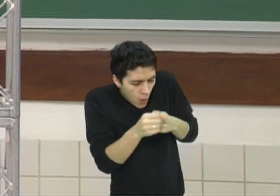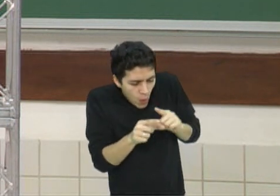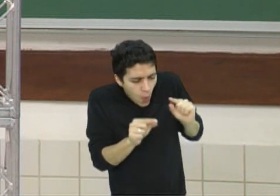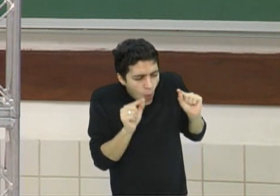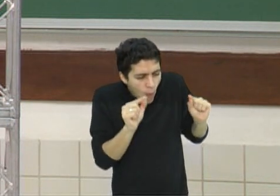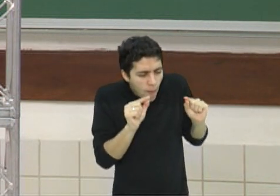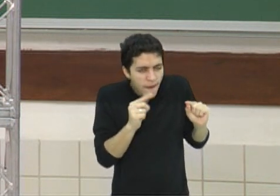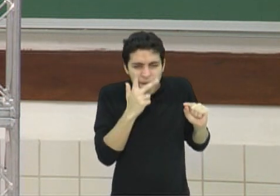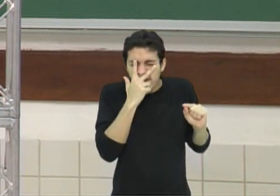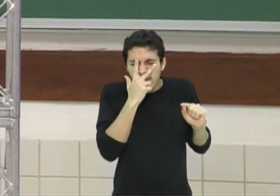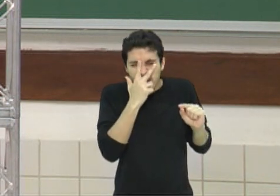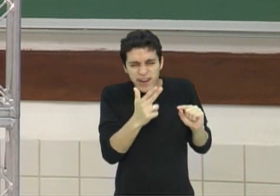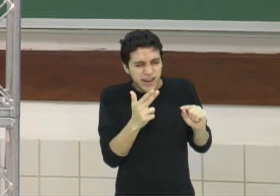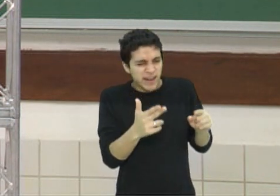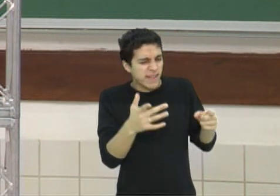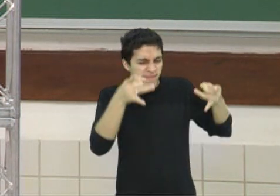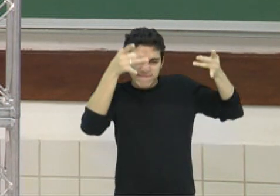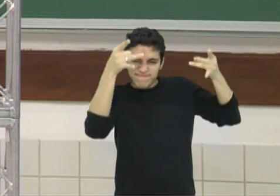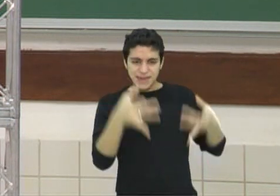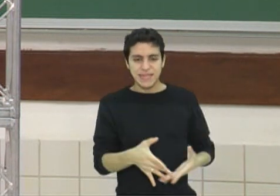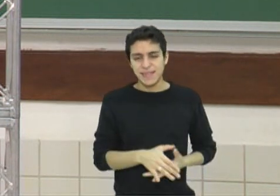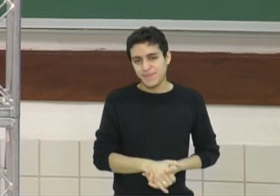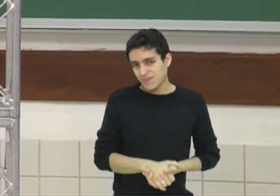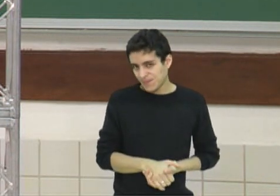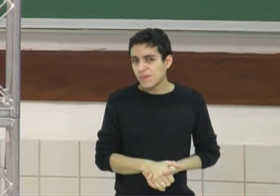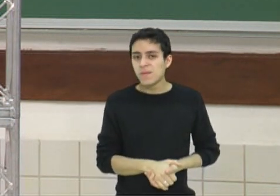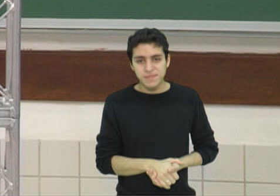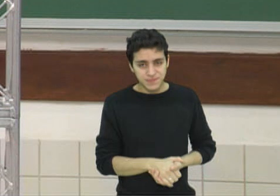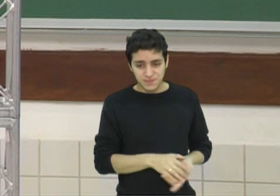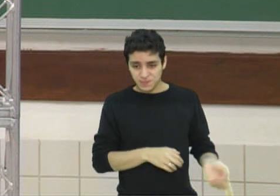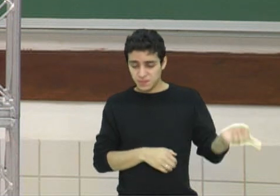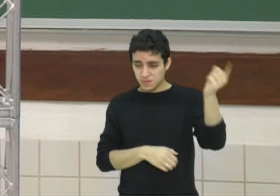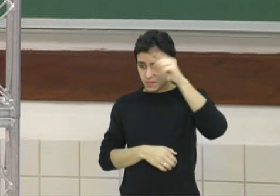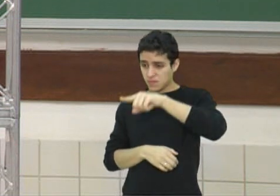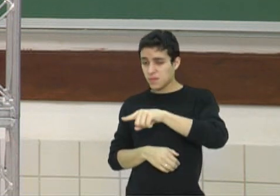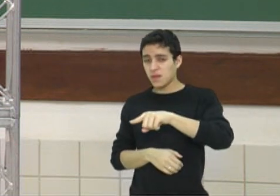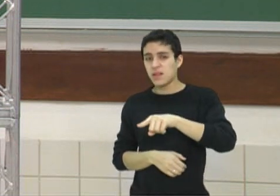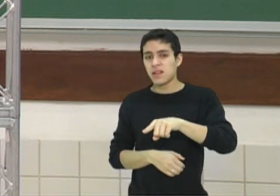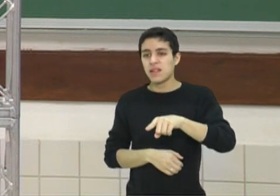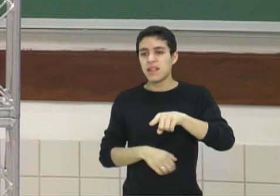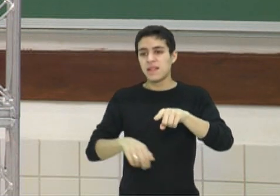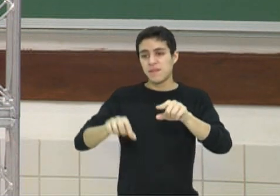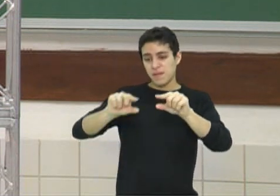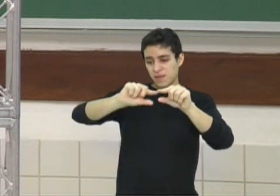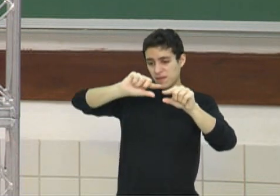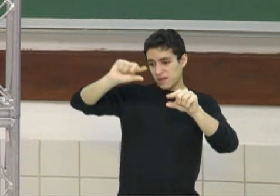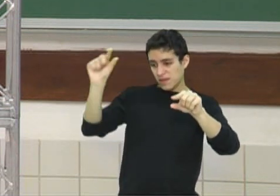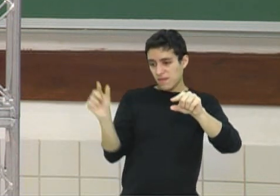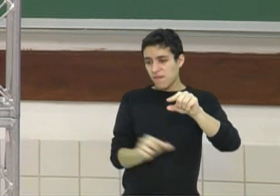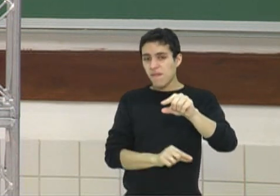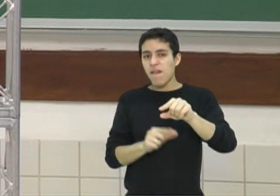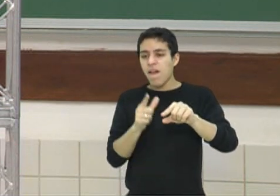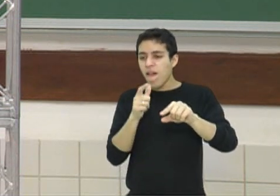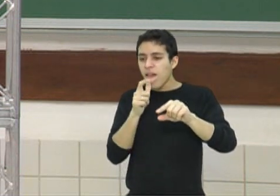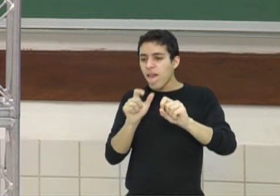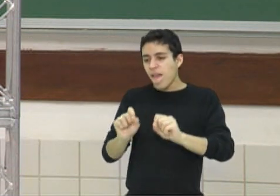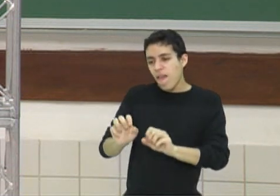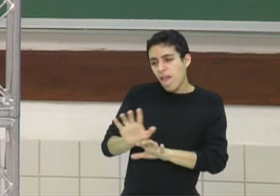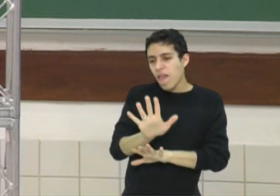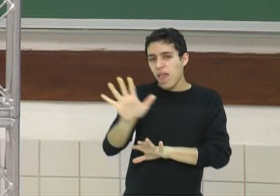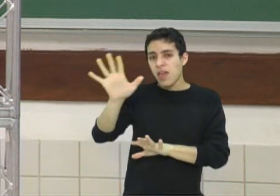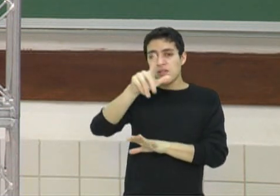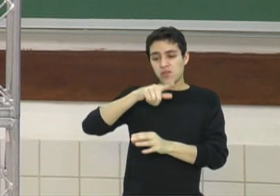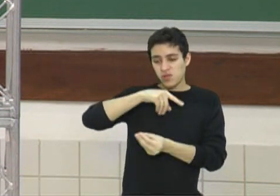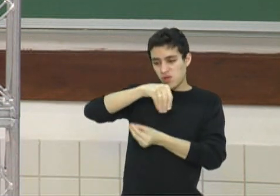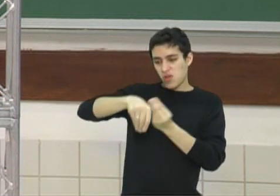estava totalmente abandonado, enquanto o litoral brasileiro ele estava repleto de